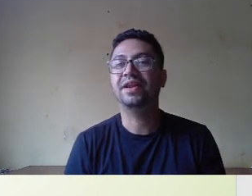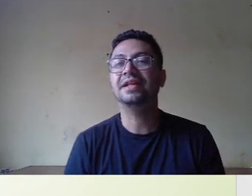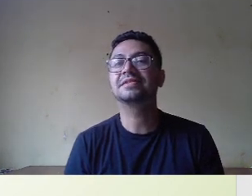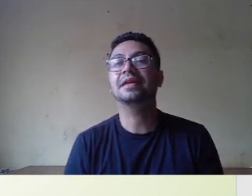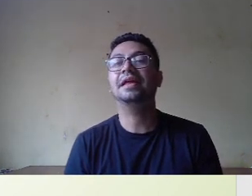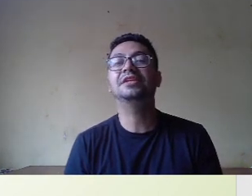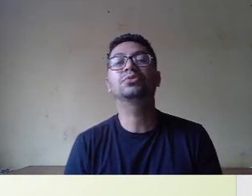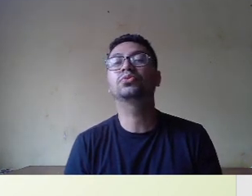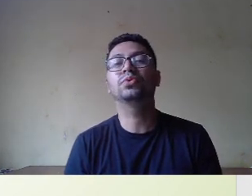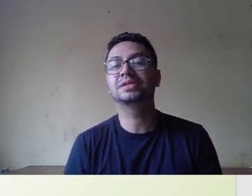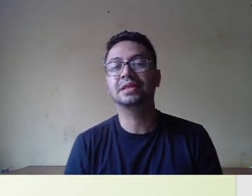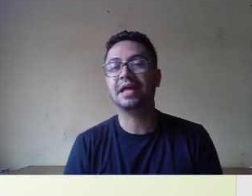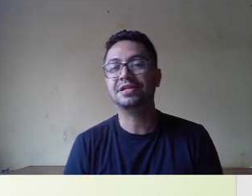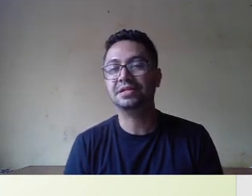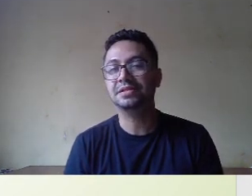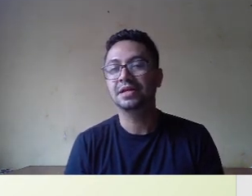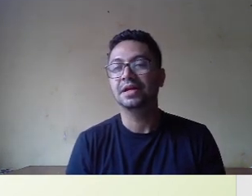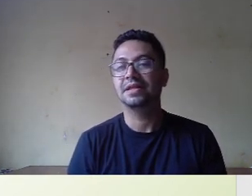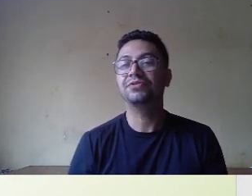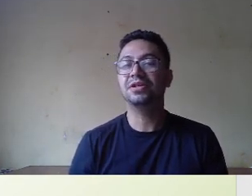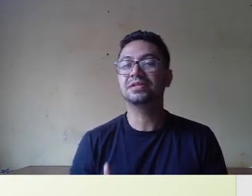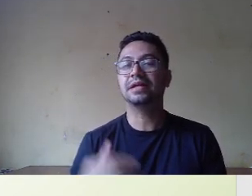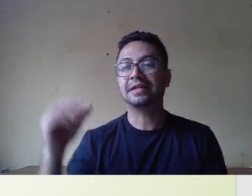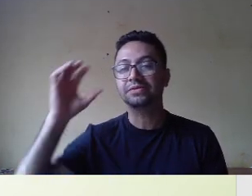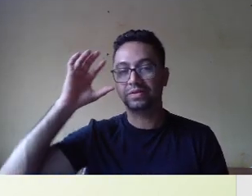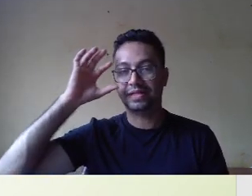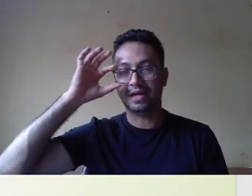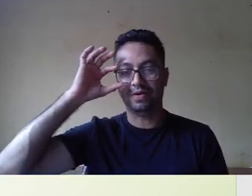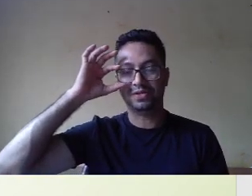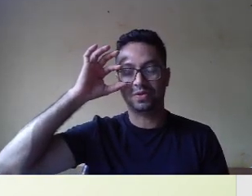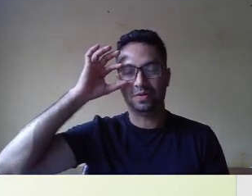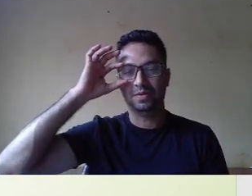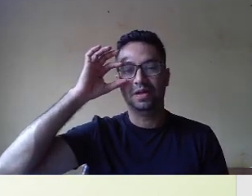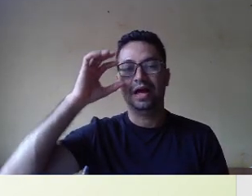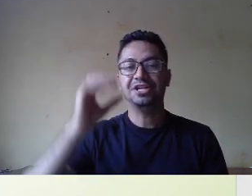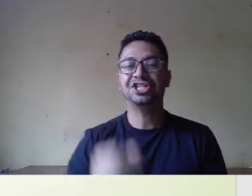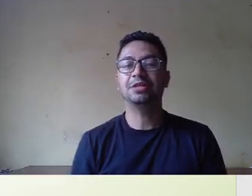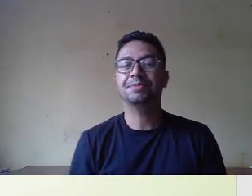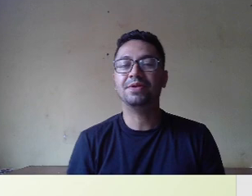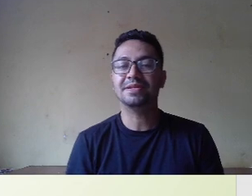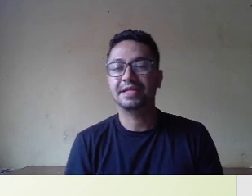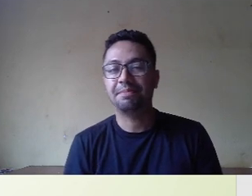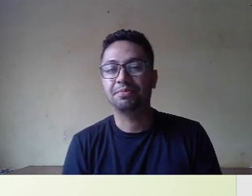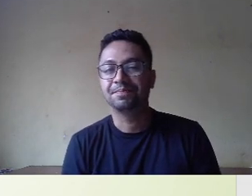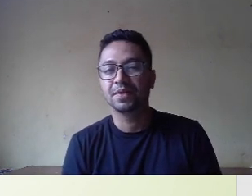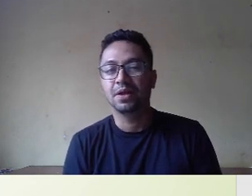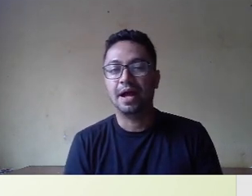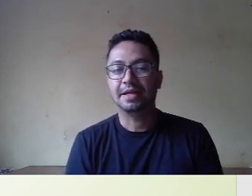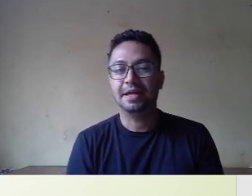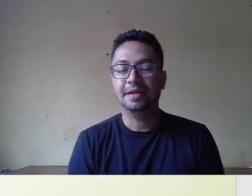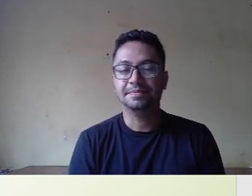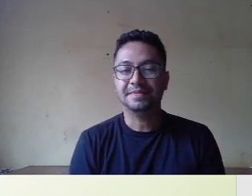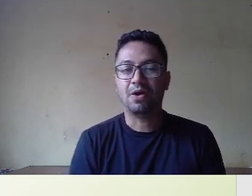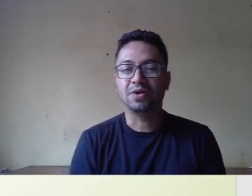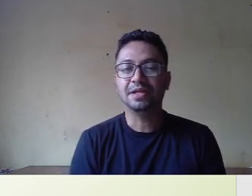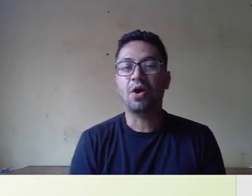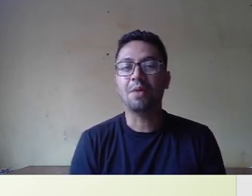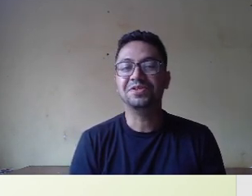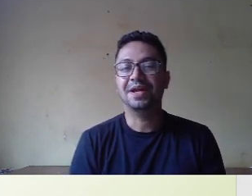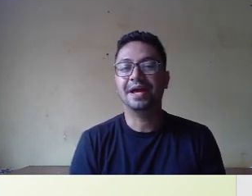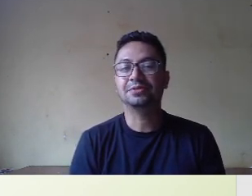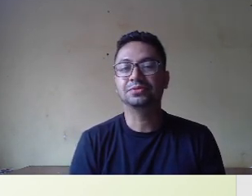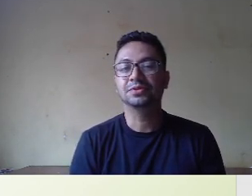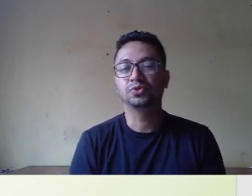com diferentes estruturas sintáticas, né, utilizando a tradução literal. Olha só, a gente tem no primeiro exemplo aqui na